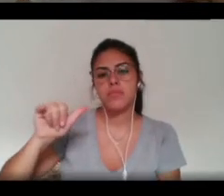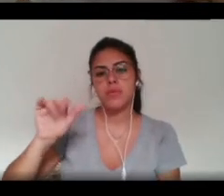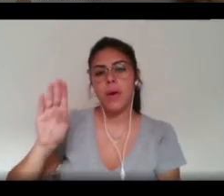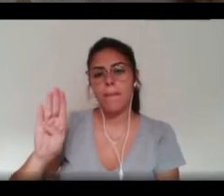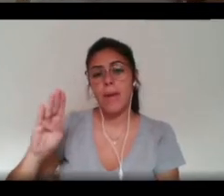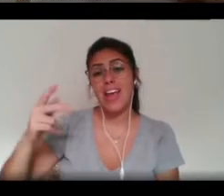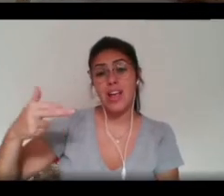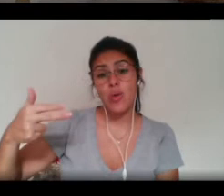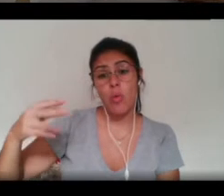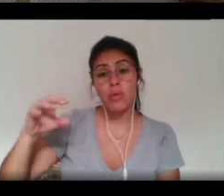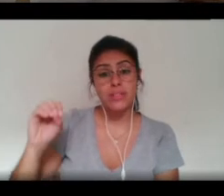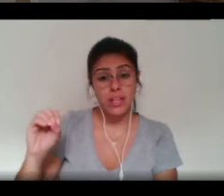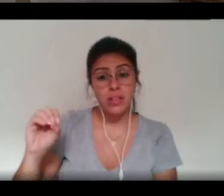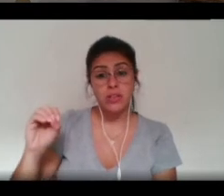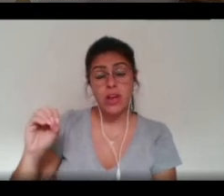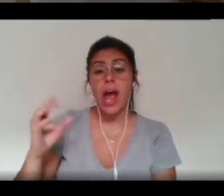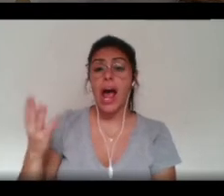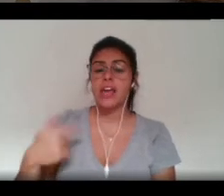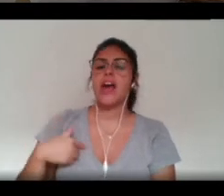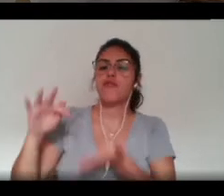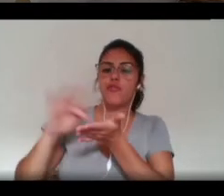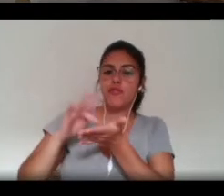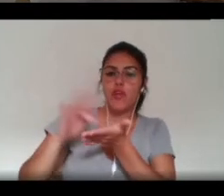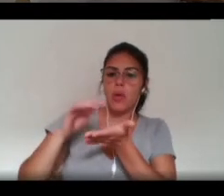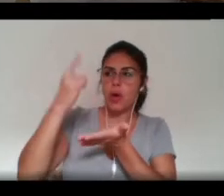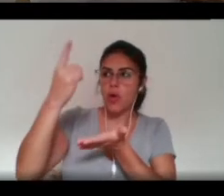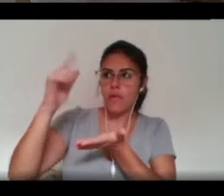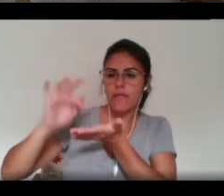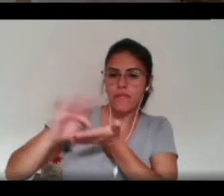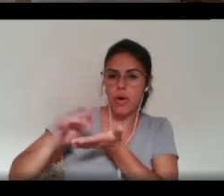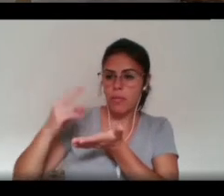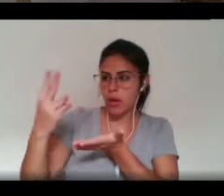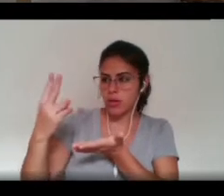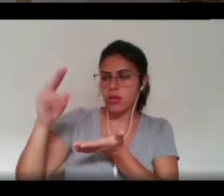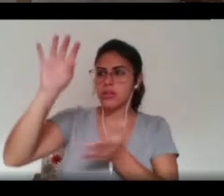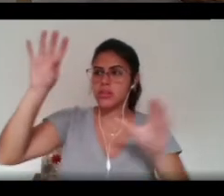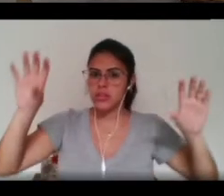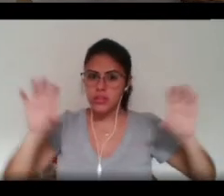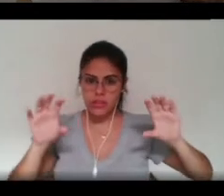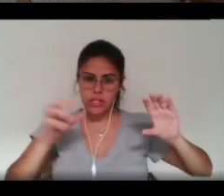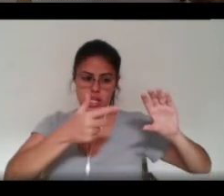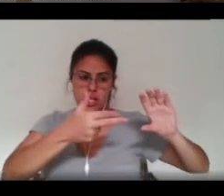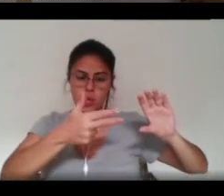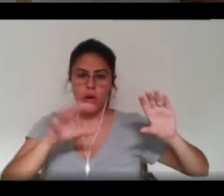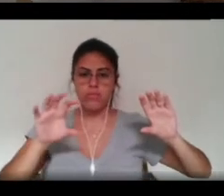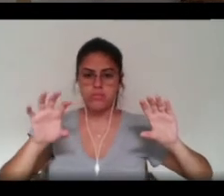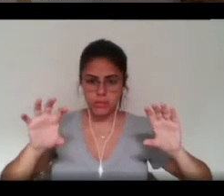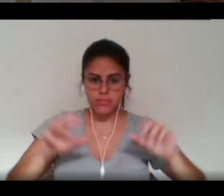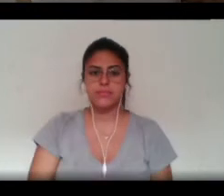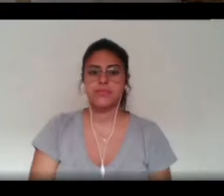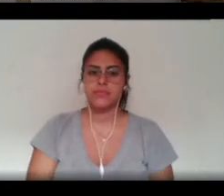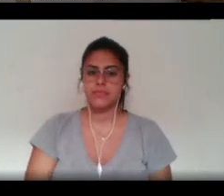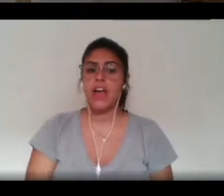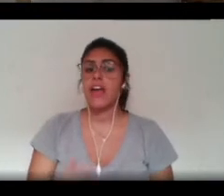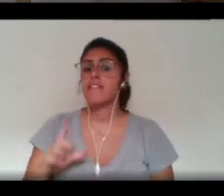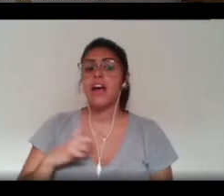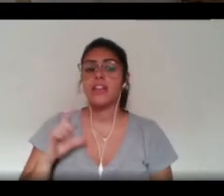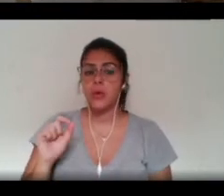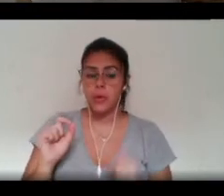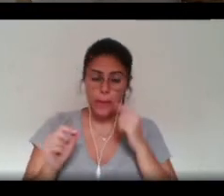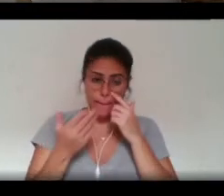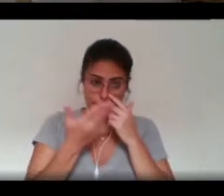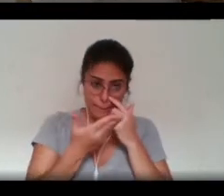essa equação 2. Se eu igualar essas duas equações, o que eu vou ter? Né? Eu vou ter que o